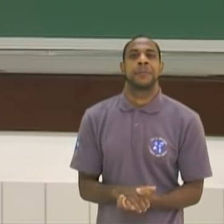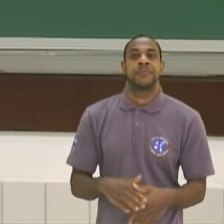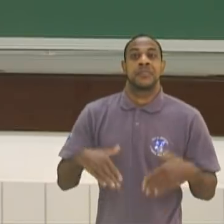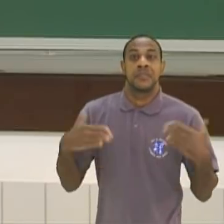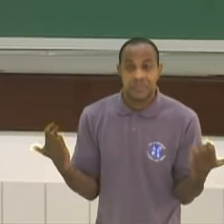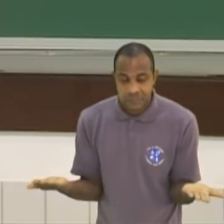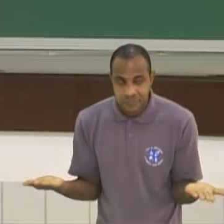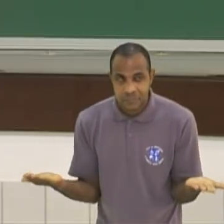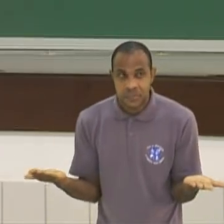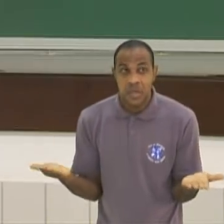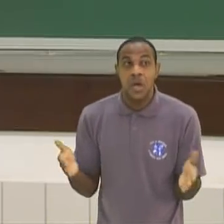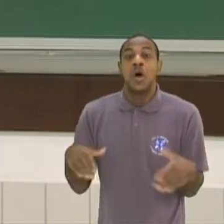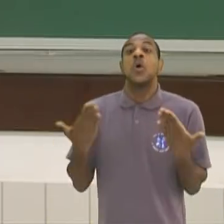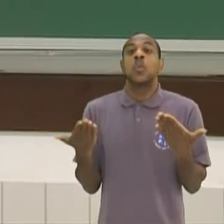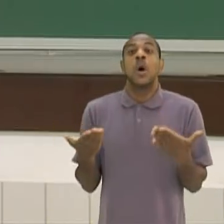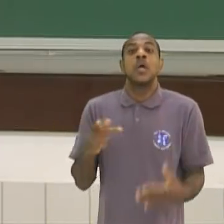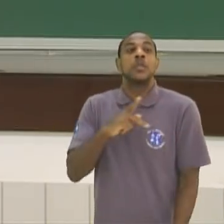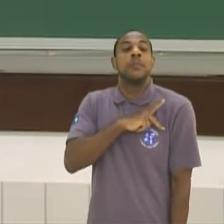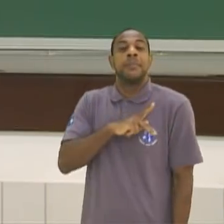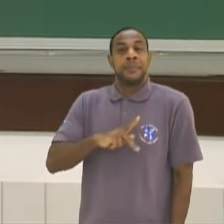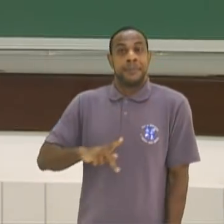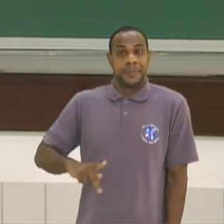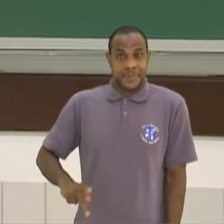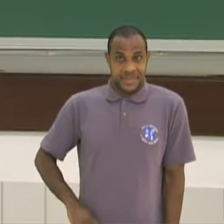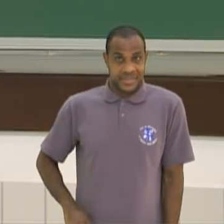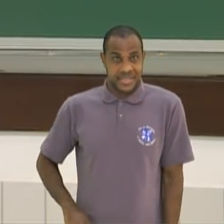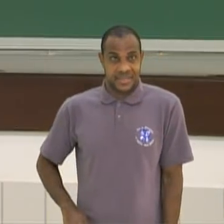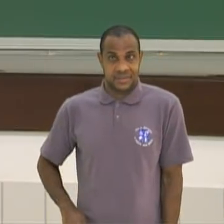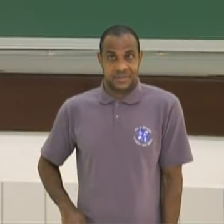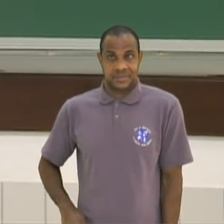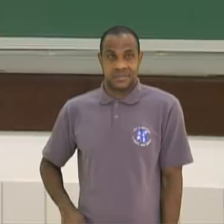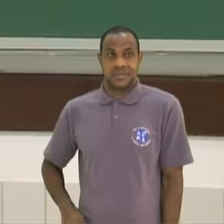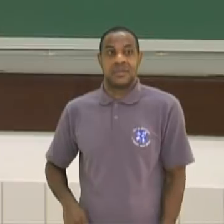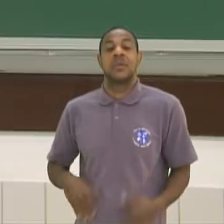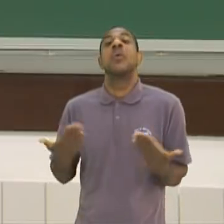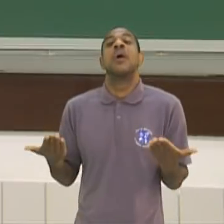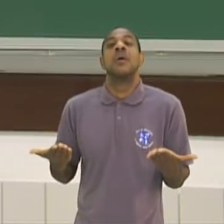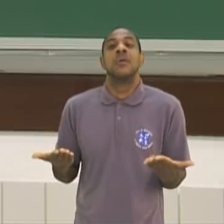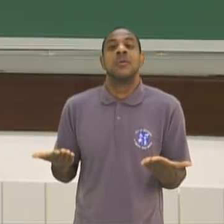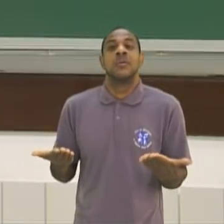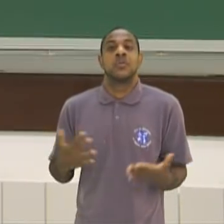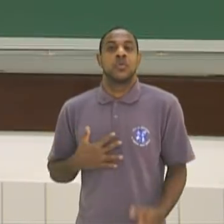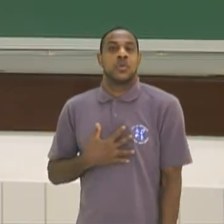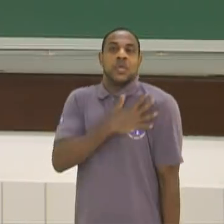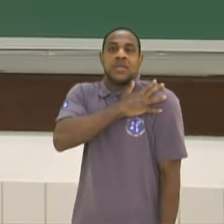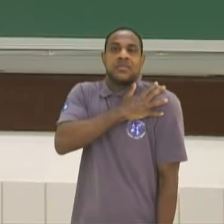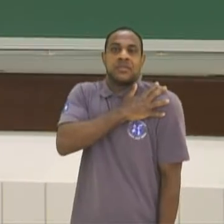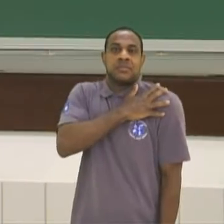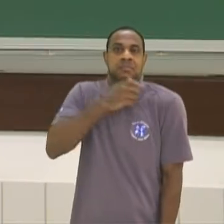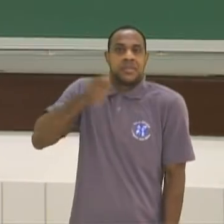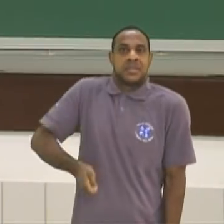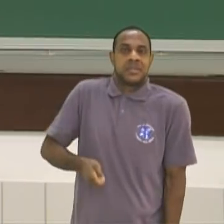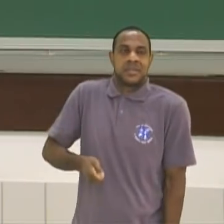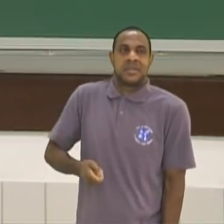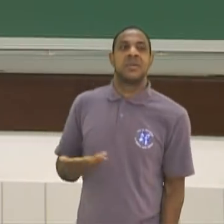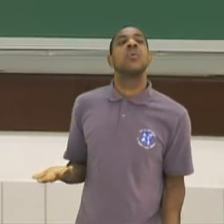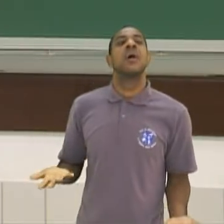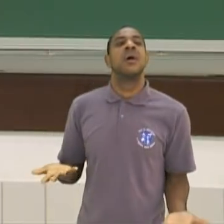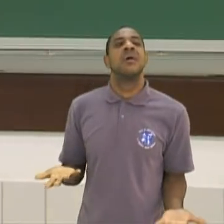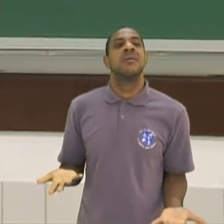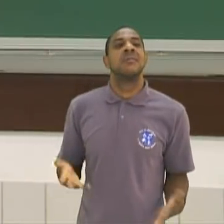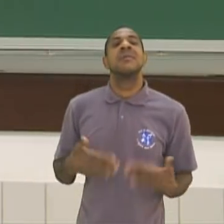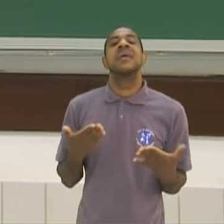E aí, quais os presidentes do regime militar brasileiro? Quais foram? Getúlio Vargas, JK,